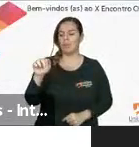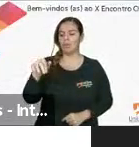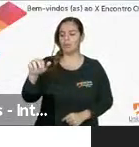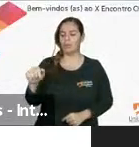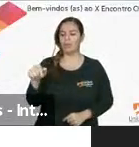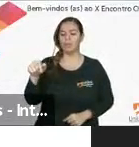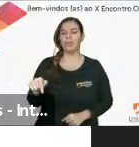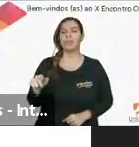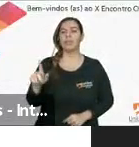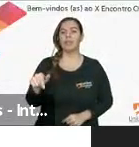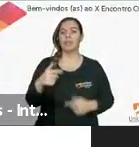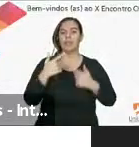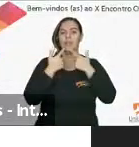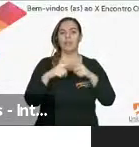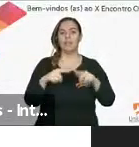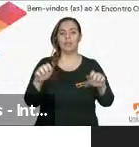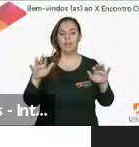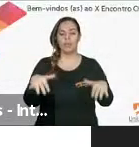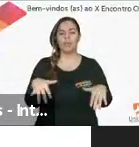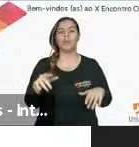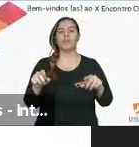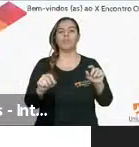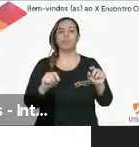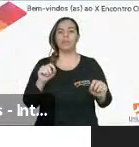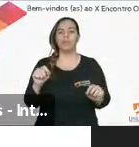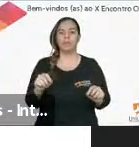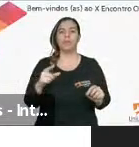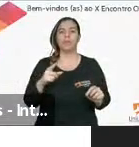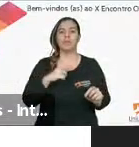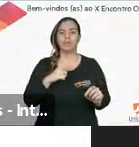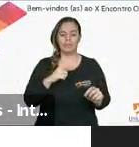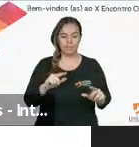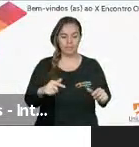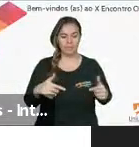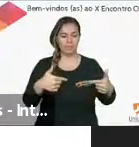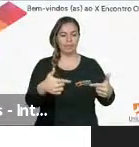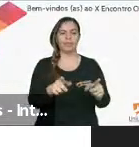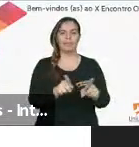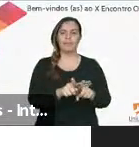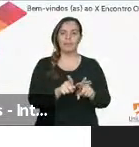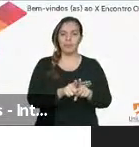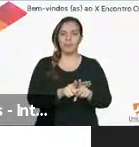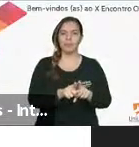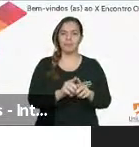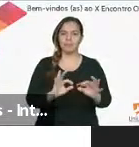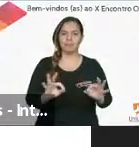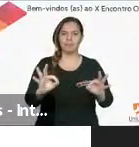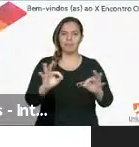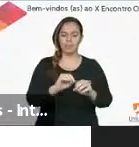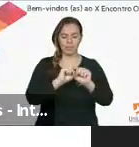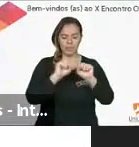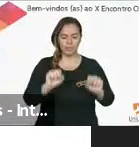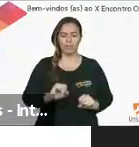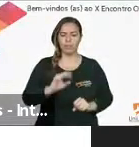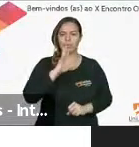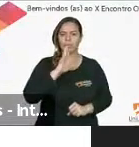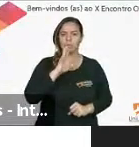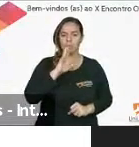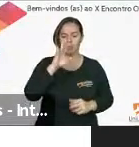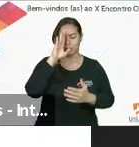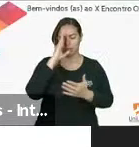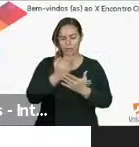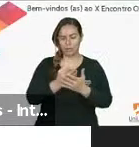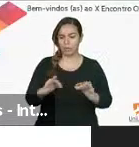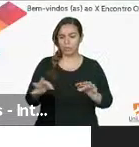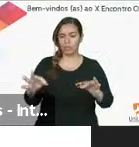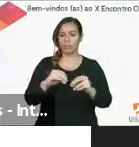da linguagem, a linguagem também é ação. E todos os sistemas de conhecimento, de crenças e tudo que a gente faz